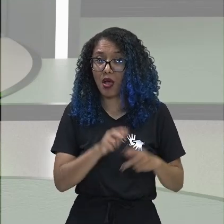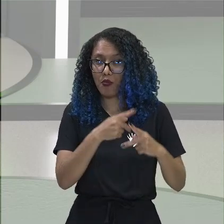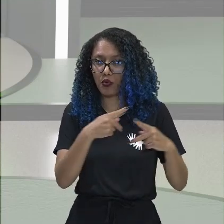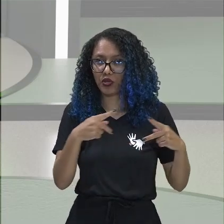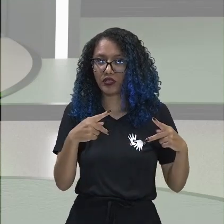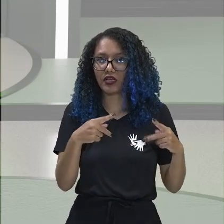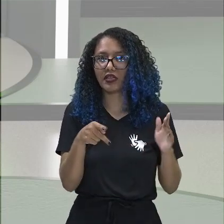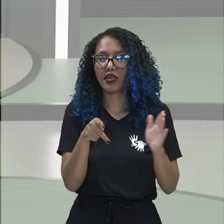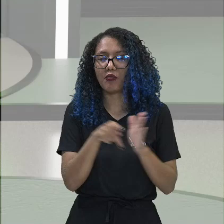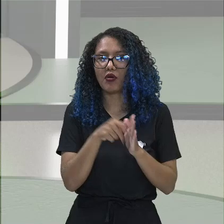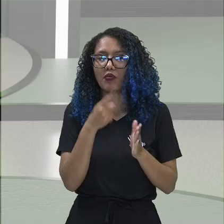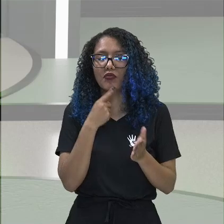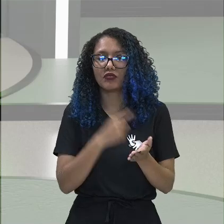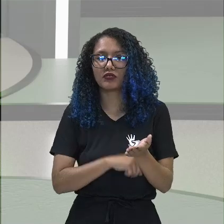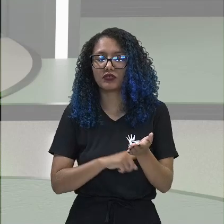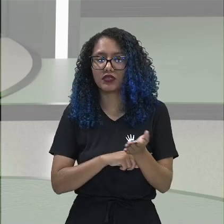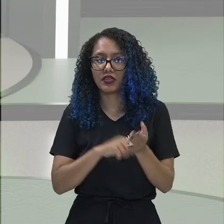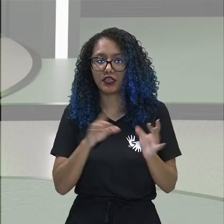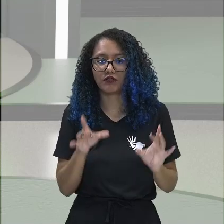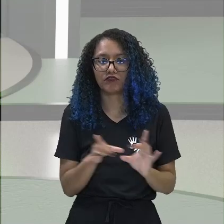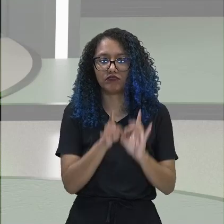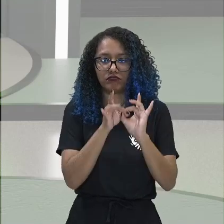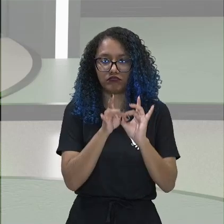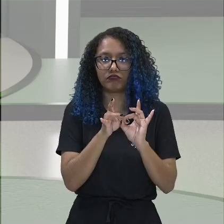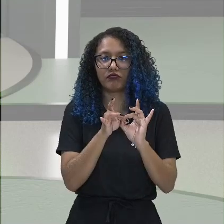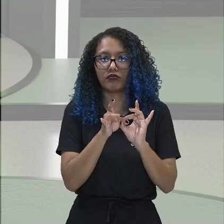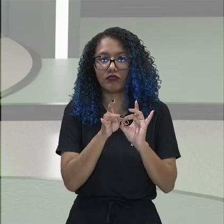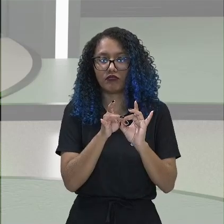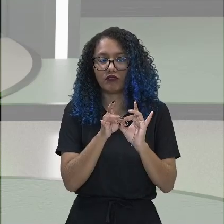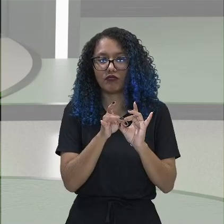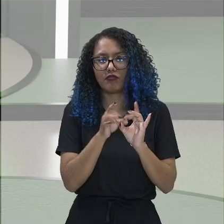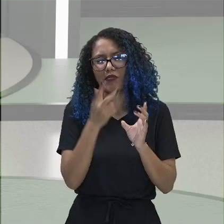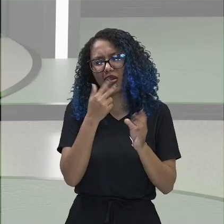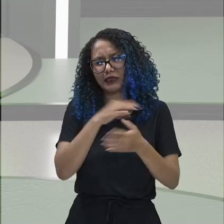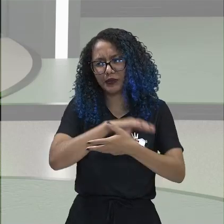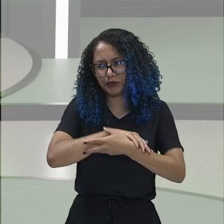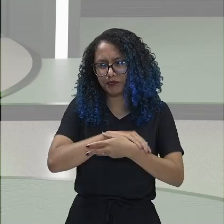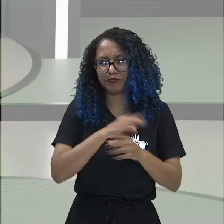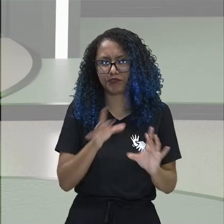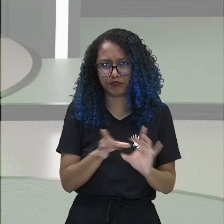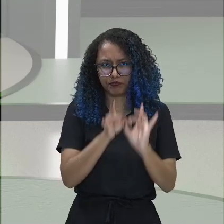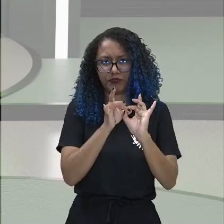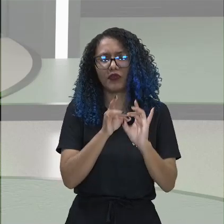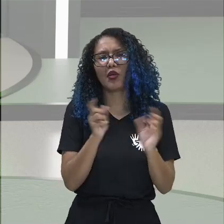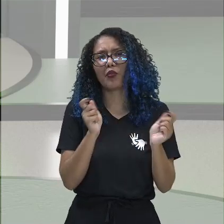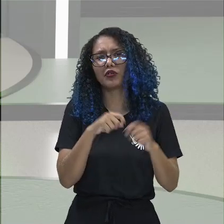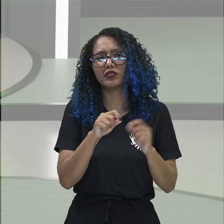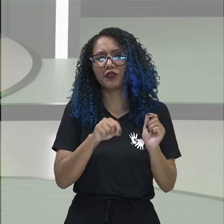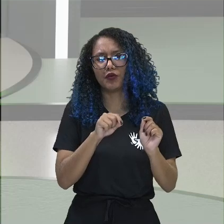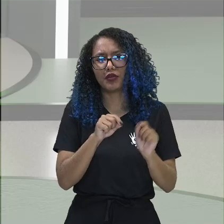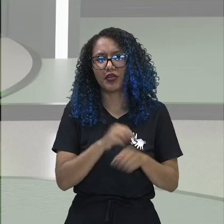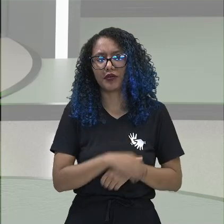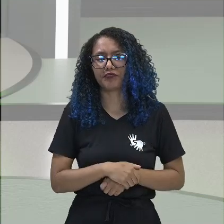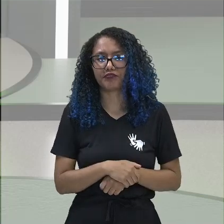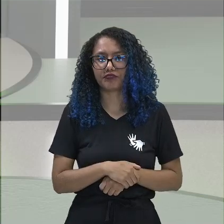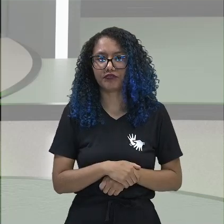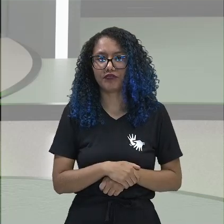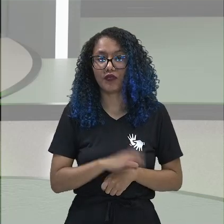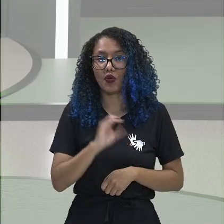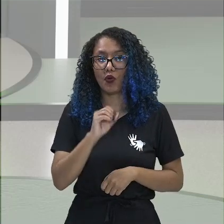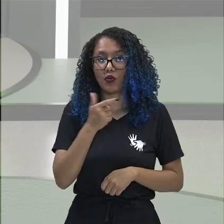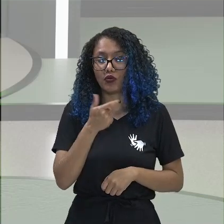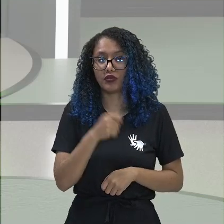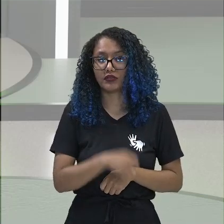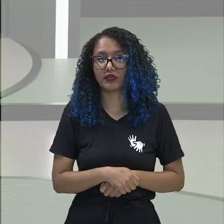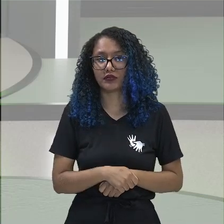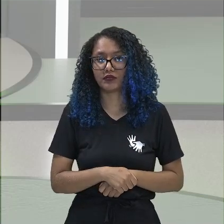que essa combinação, digamos assim, essa parceria vai permitir o transporte do O2, do